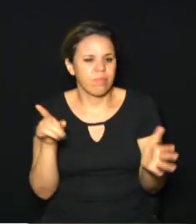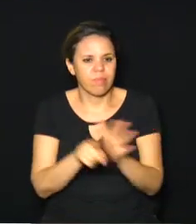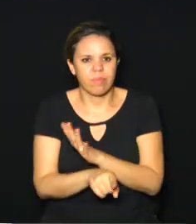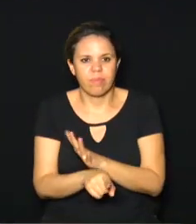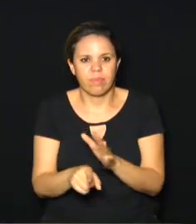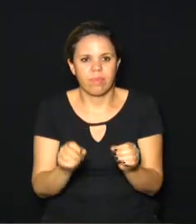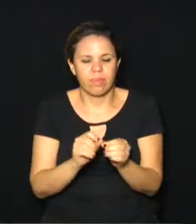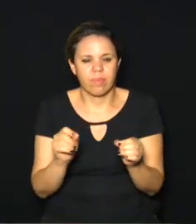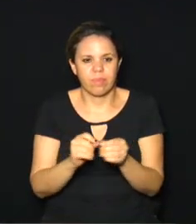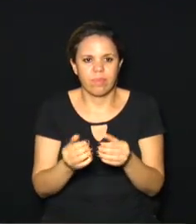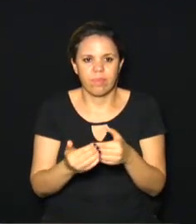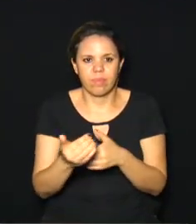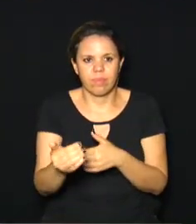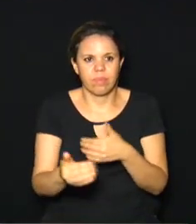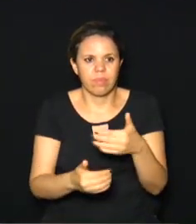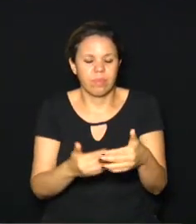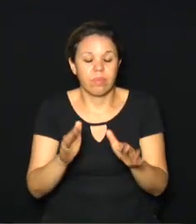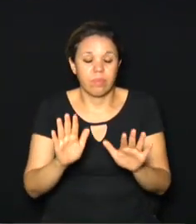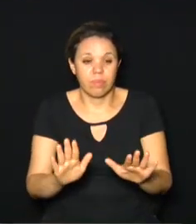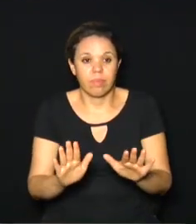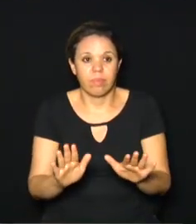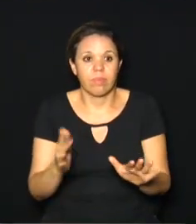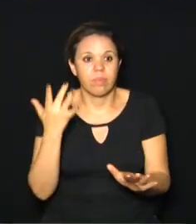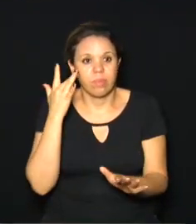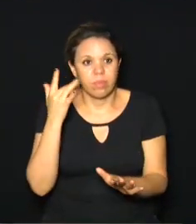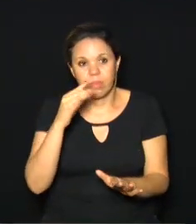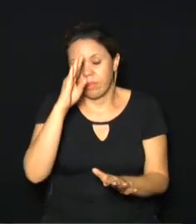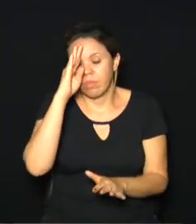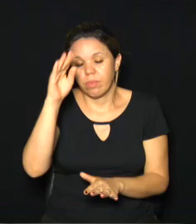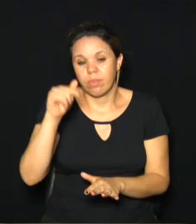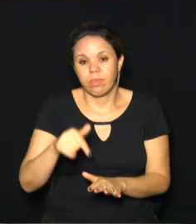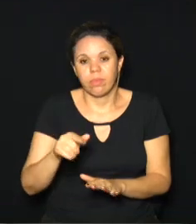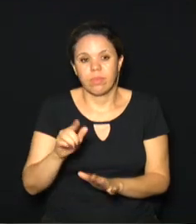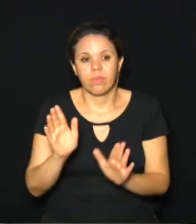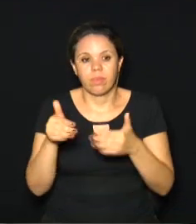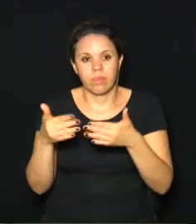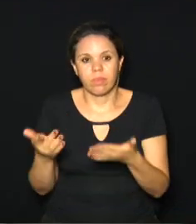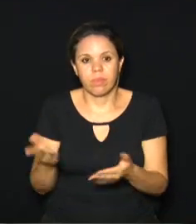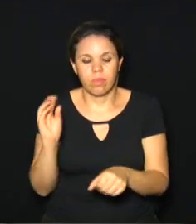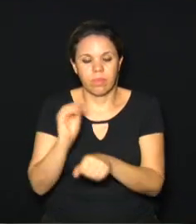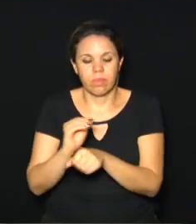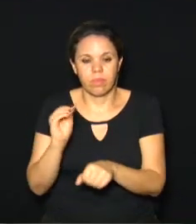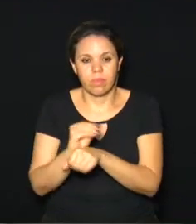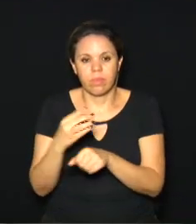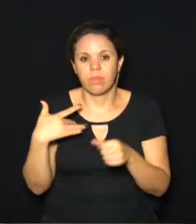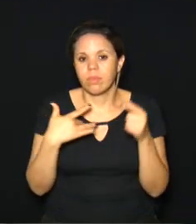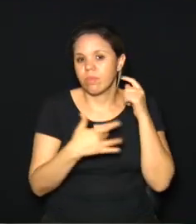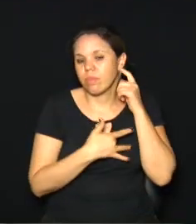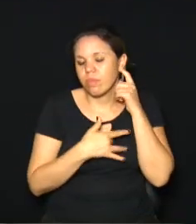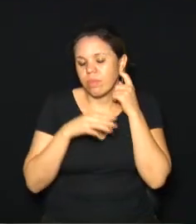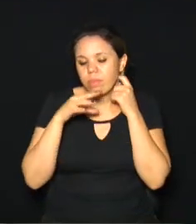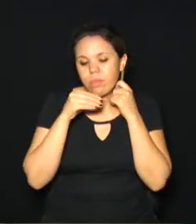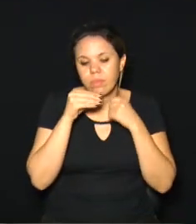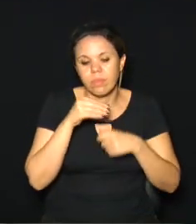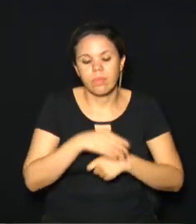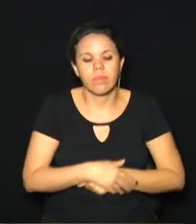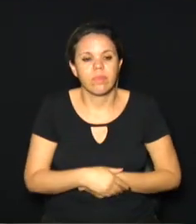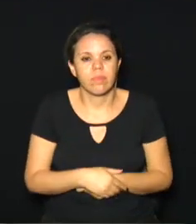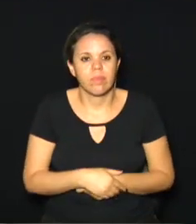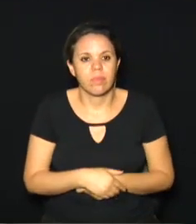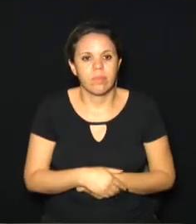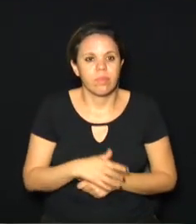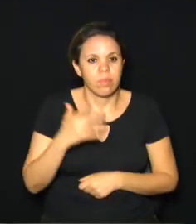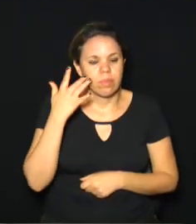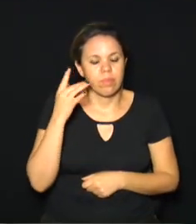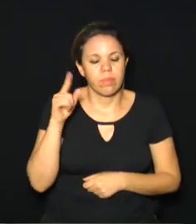gente vai fazendo ao longo do caminho. Mas eu acho que a principal diretriz é a proteção à saúde do trabalhador, né? Que eu acho que é